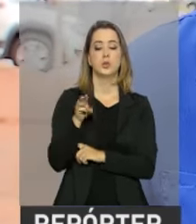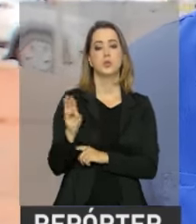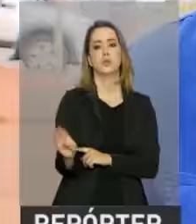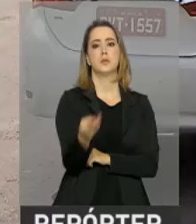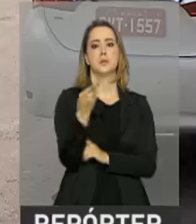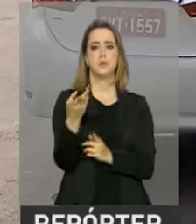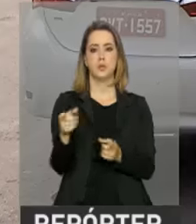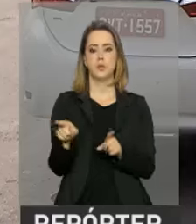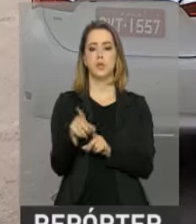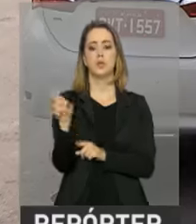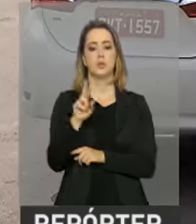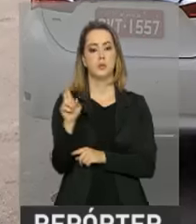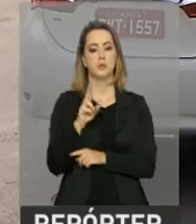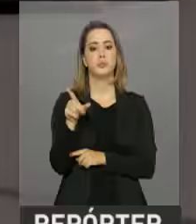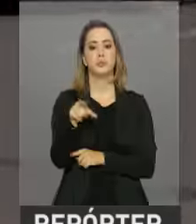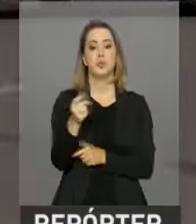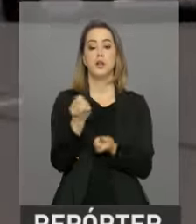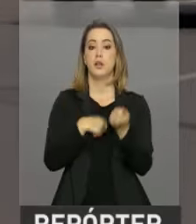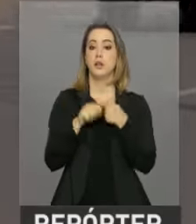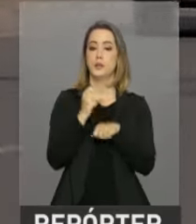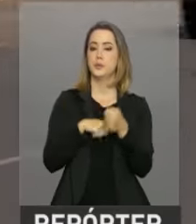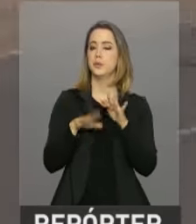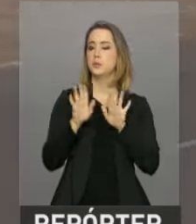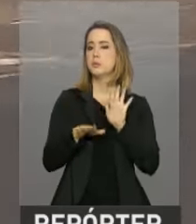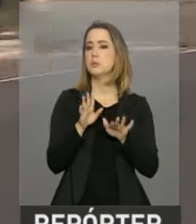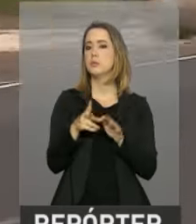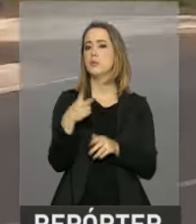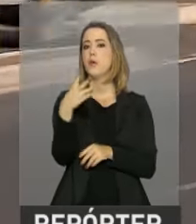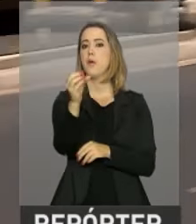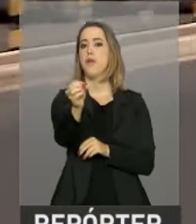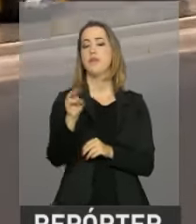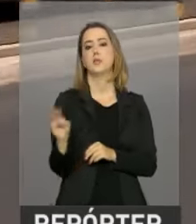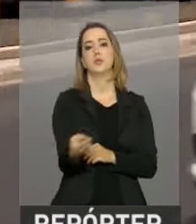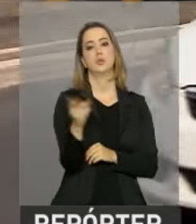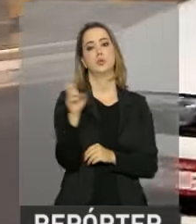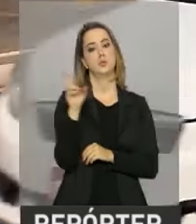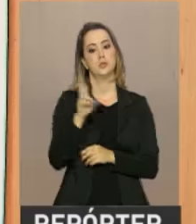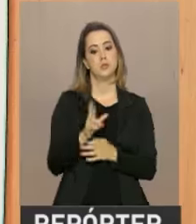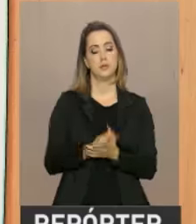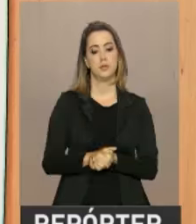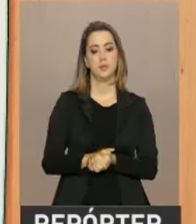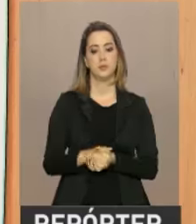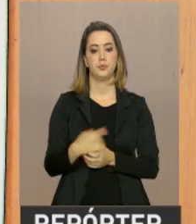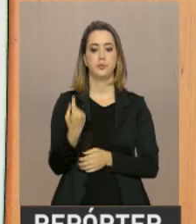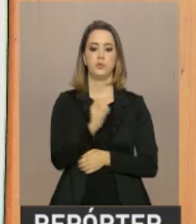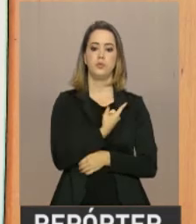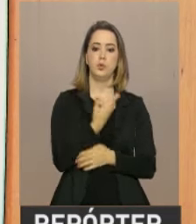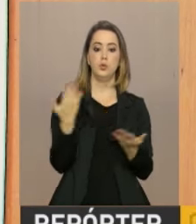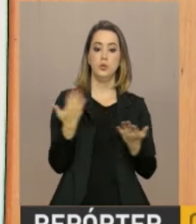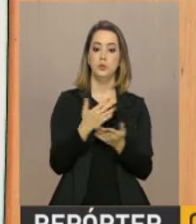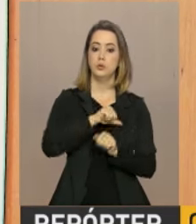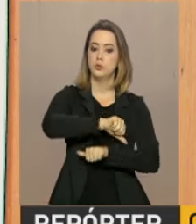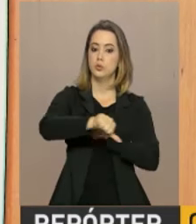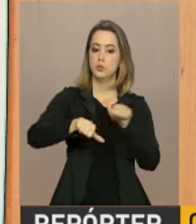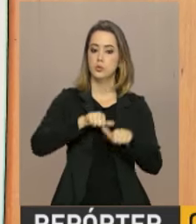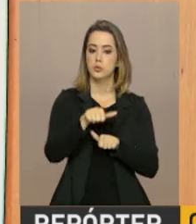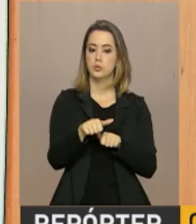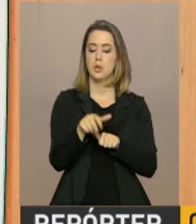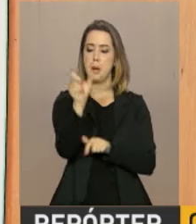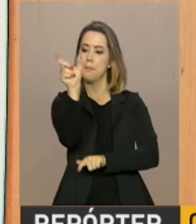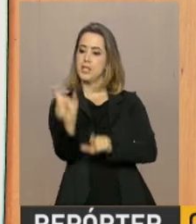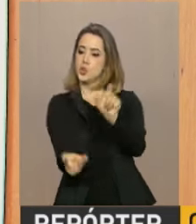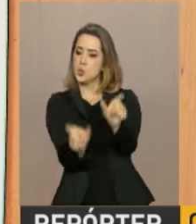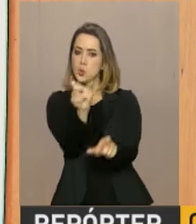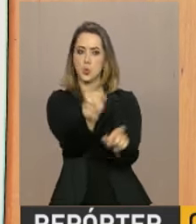700.000 a economia será de aproximadamente R 20 milhões deais nós vamos passar para um modelo em que o prestador de